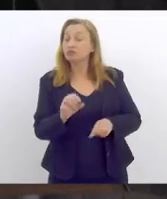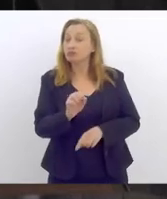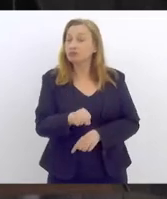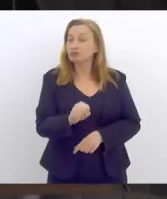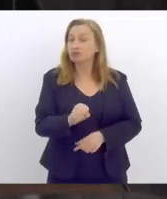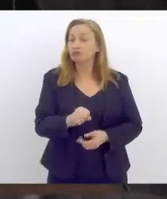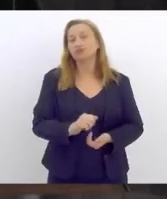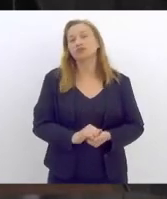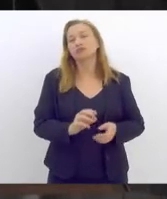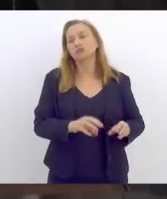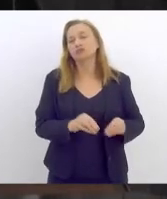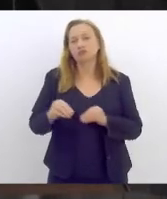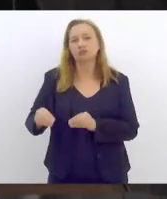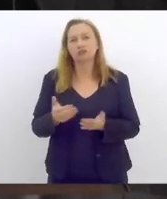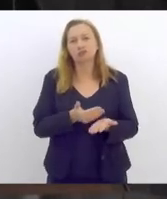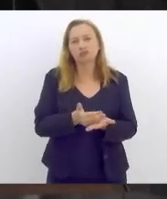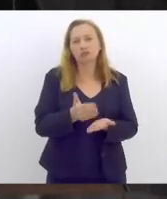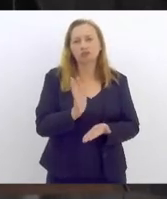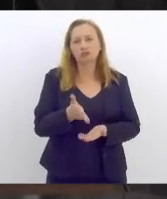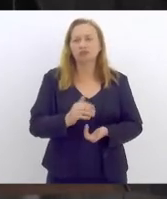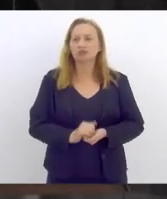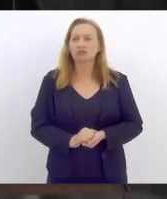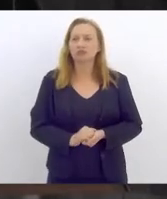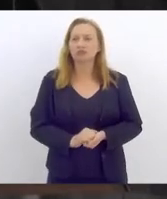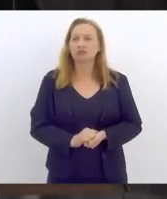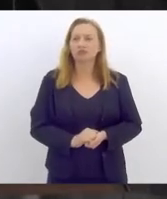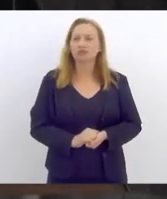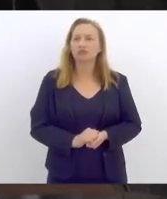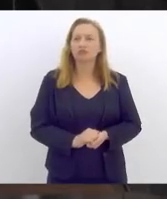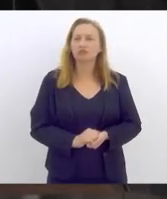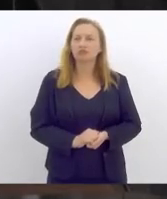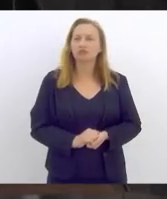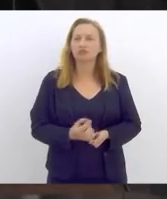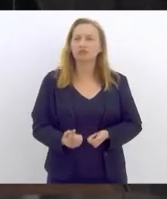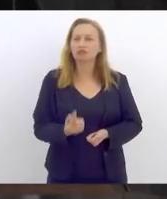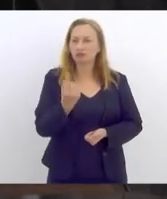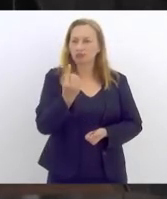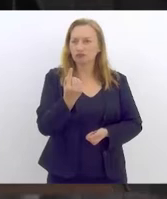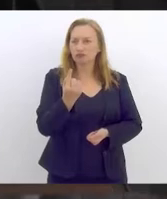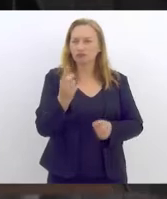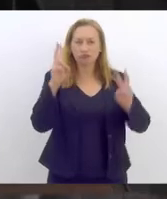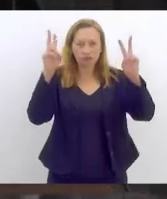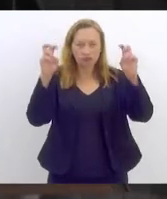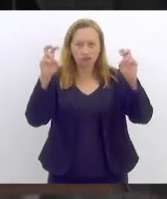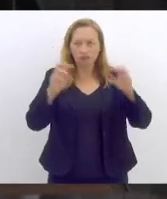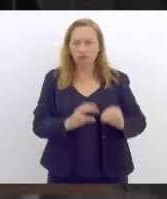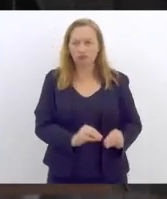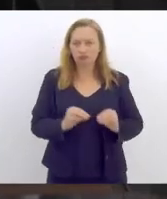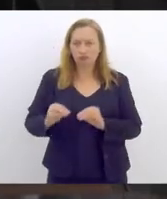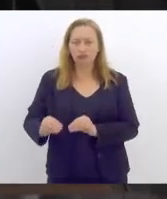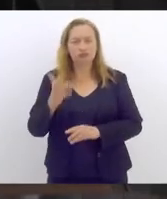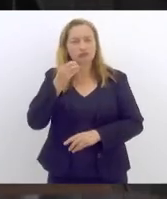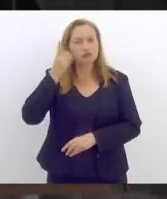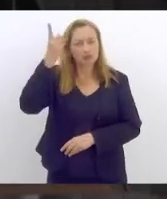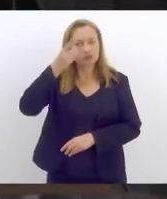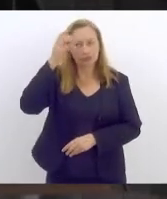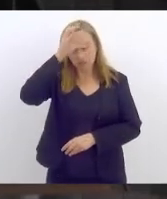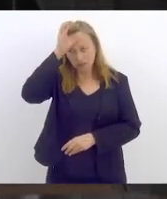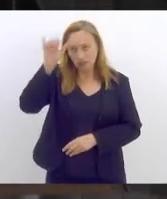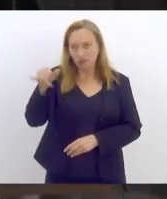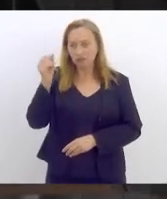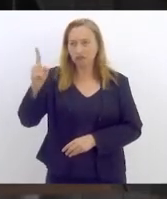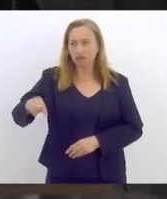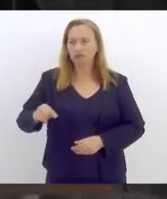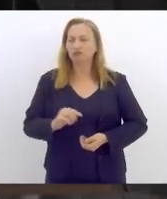essa transição começou e um dos elementos um dos aspectos da transição deputada Tia Jô se